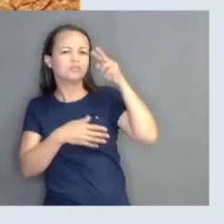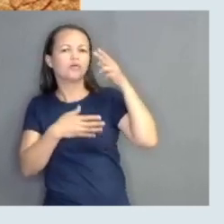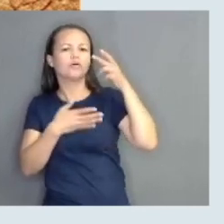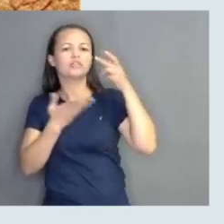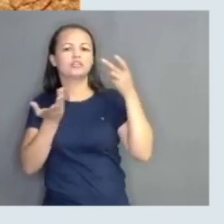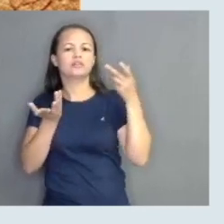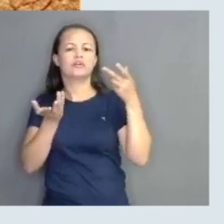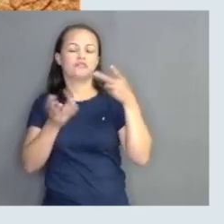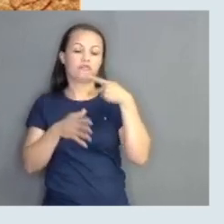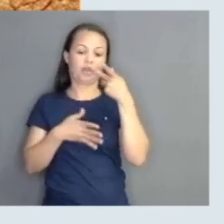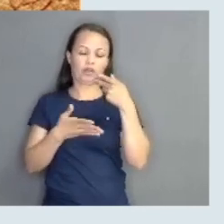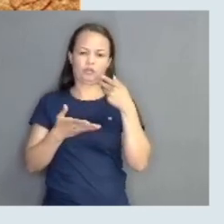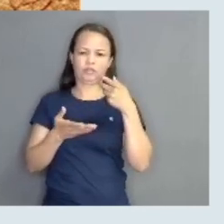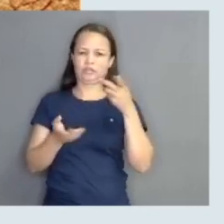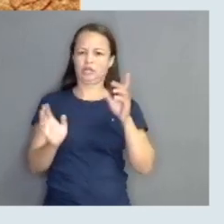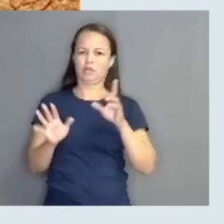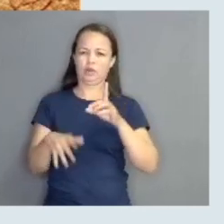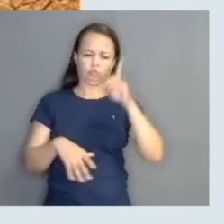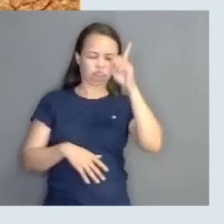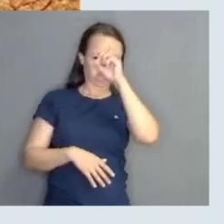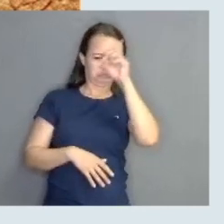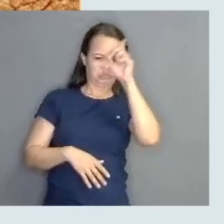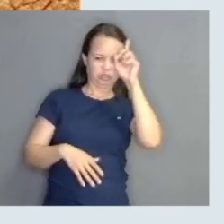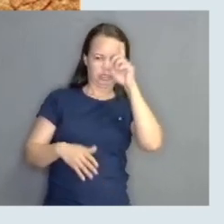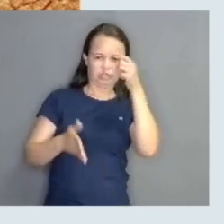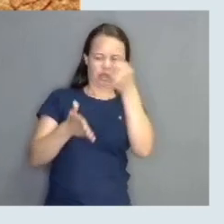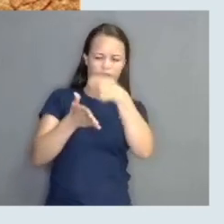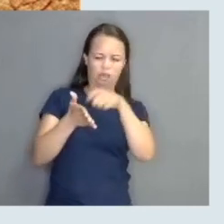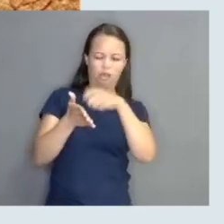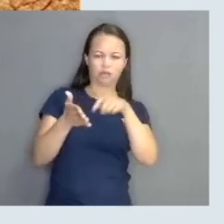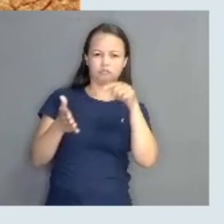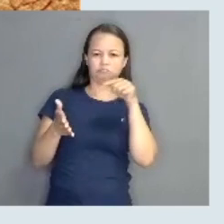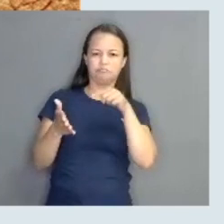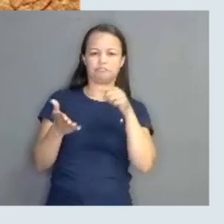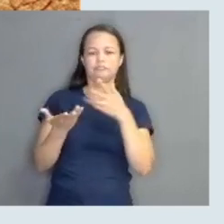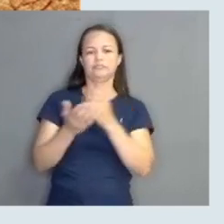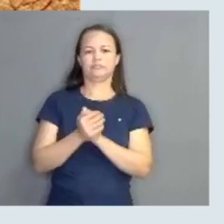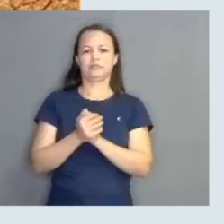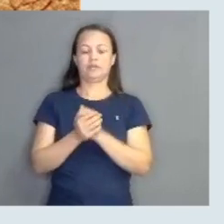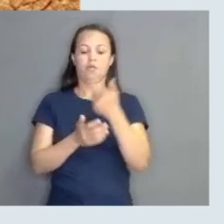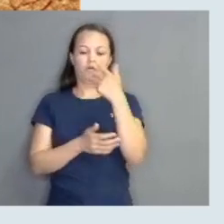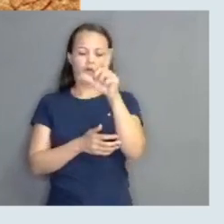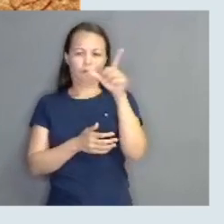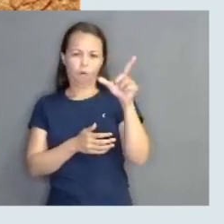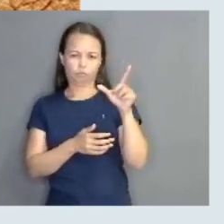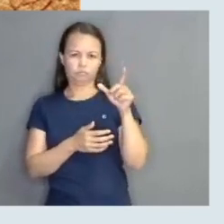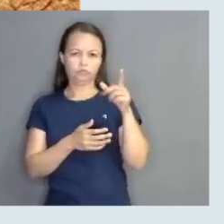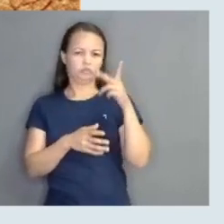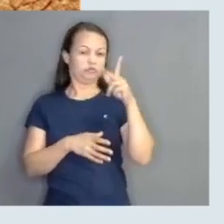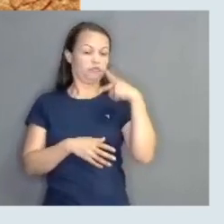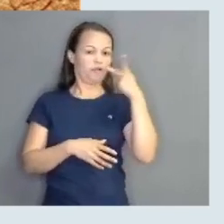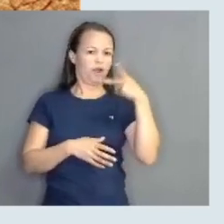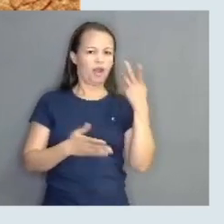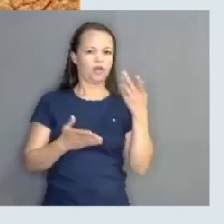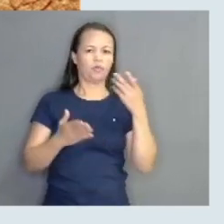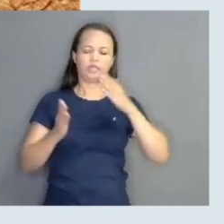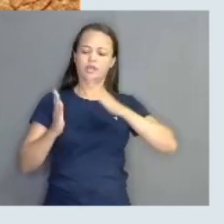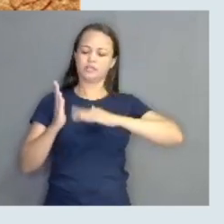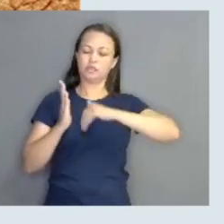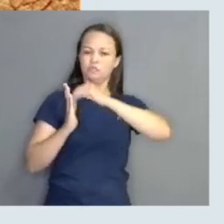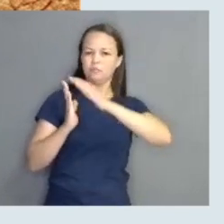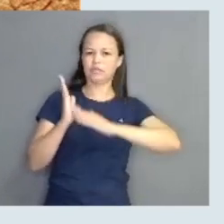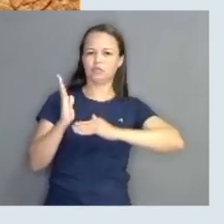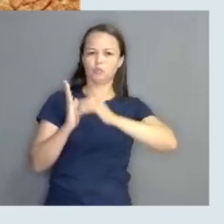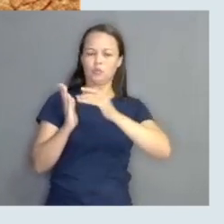para registrar o dia dele, né? Outros dizem que essas pinturas seriam